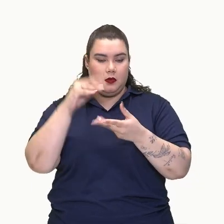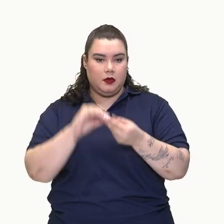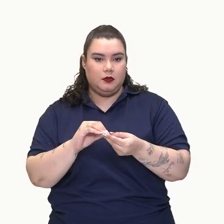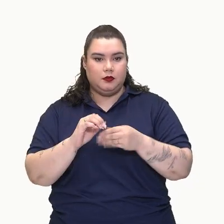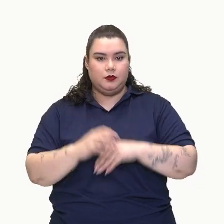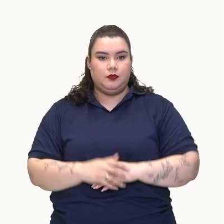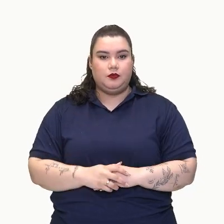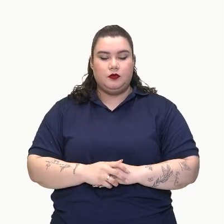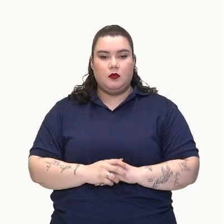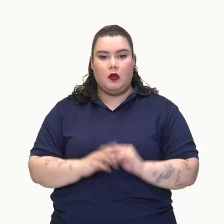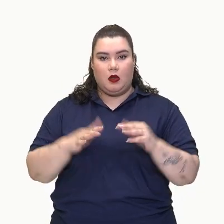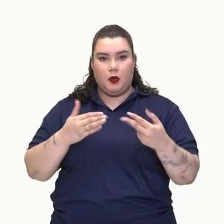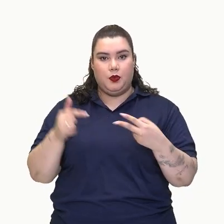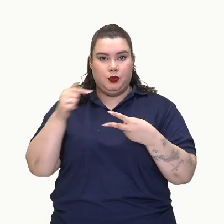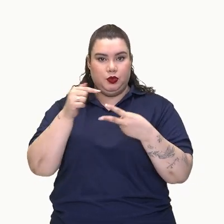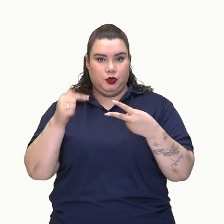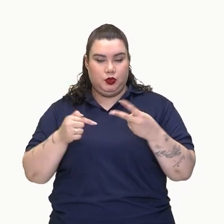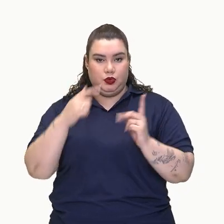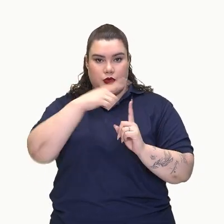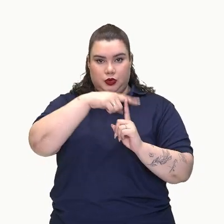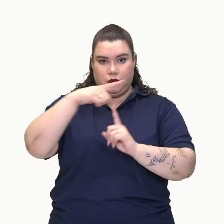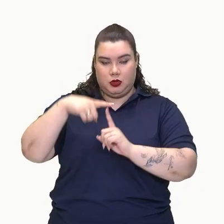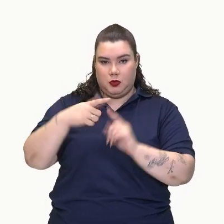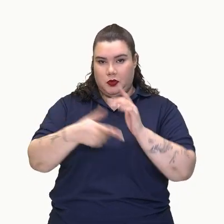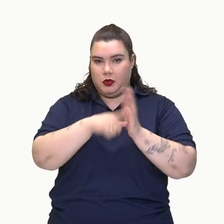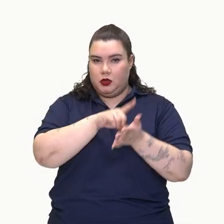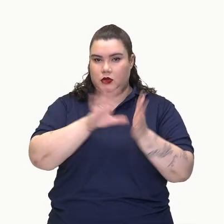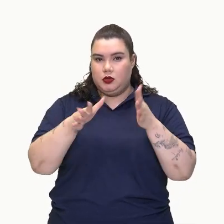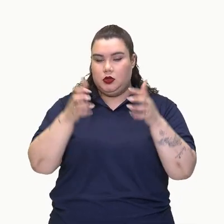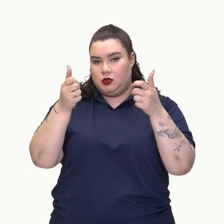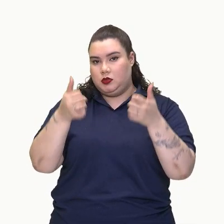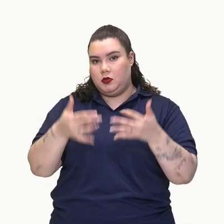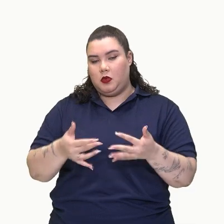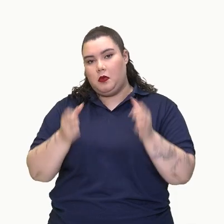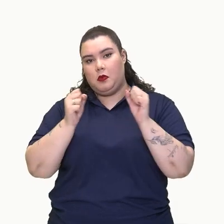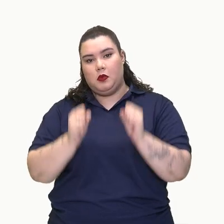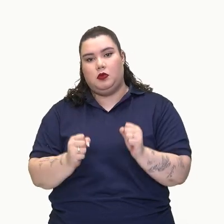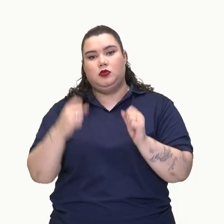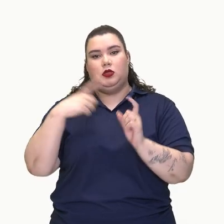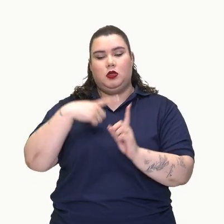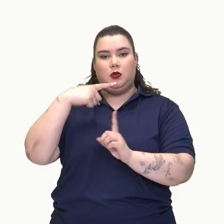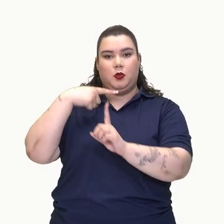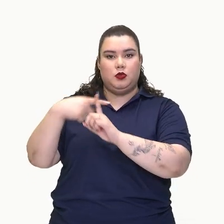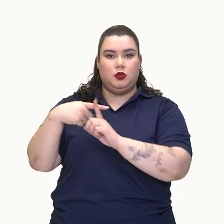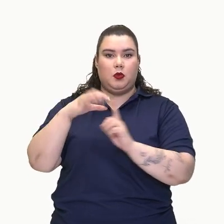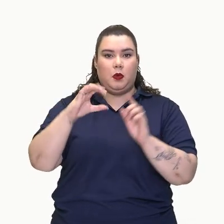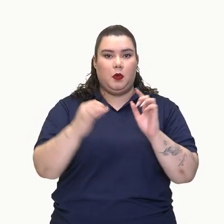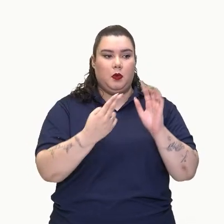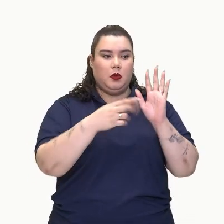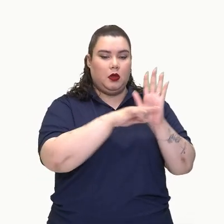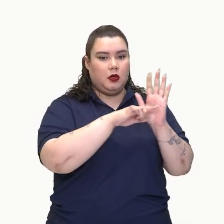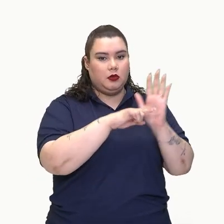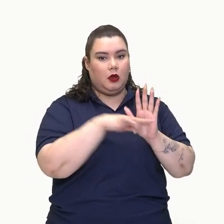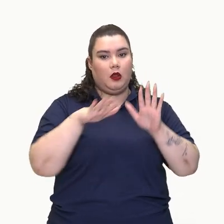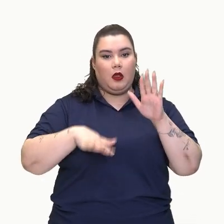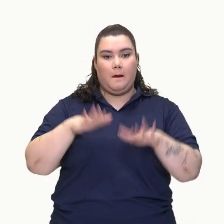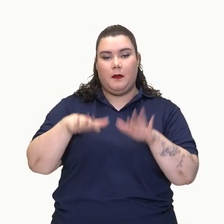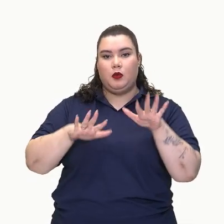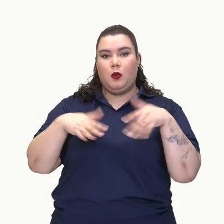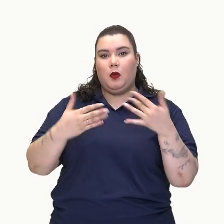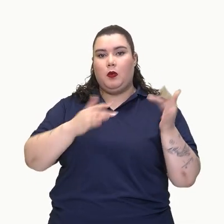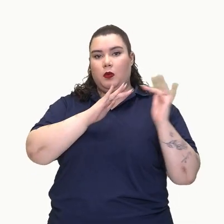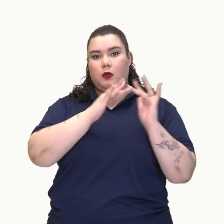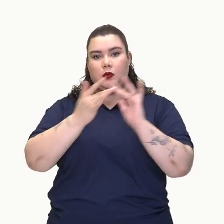a intraespecífica quanto a interespecífica, ela pode ser harmônica ou desarmônica, Vai depender da situação que a gente